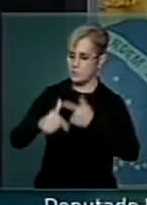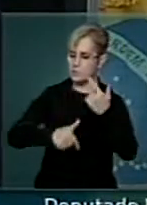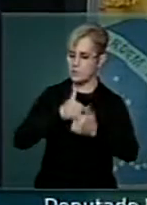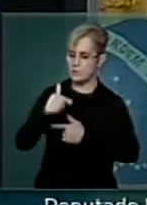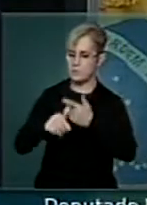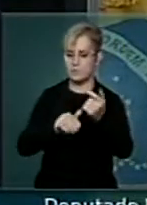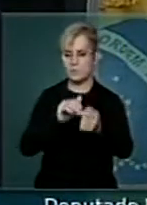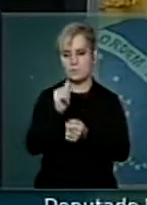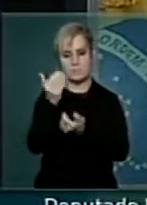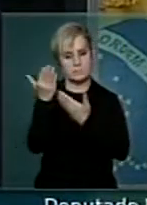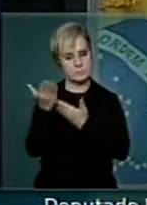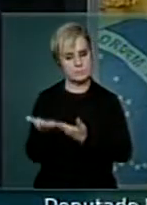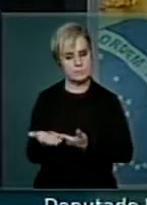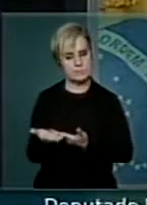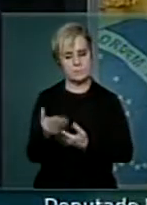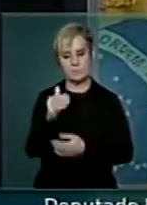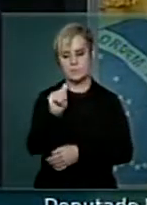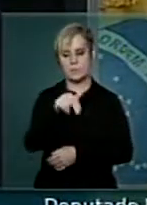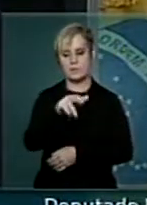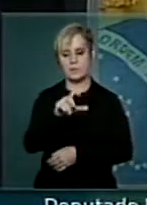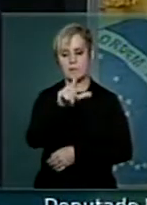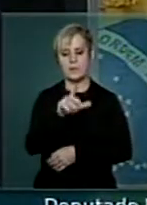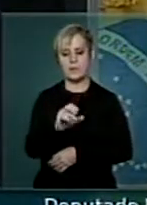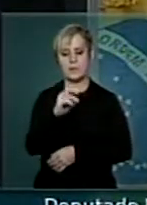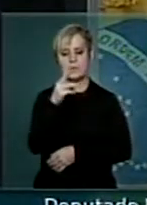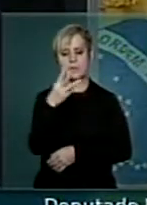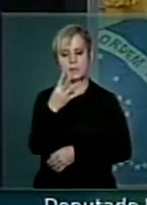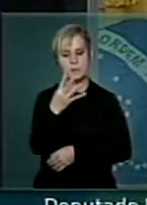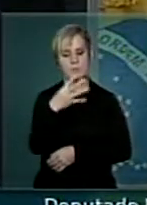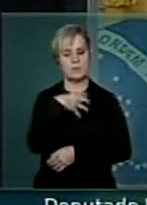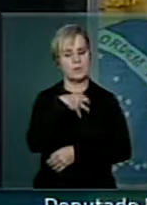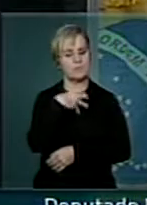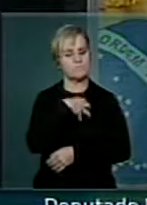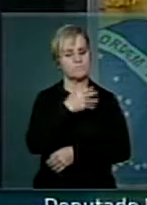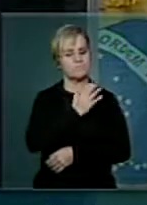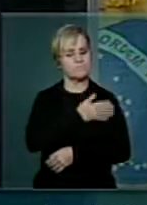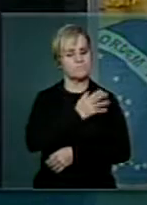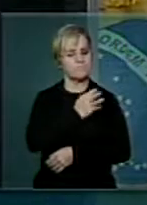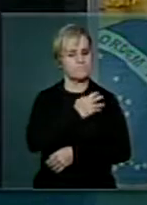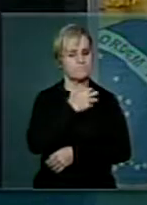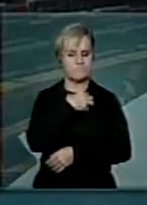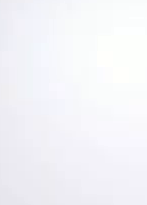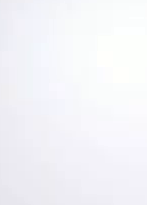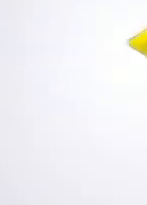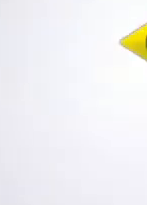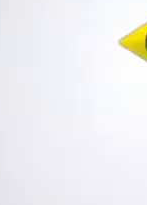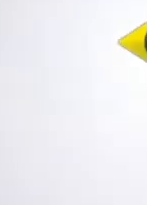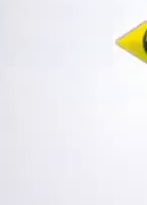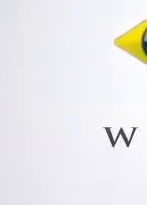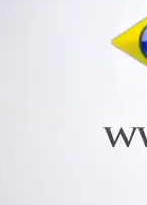estão a uma só voz, com o coração doído, dolorido e partido. Muito obrigado, era o que eu tinha a dizer.